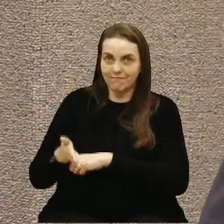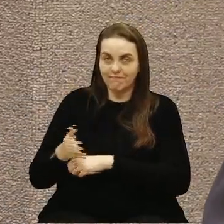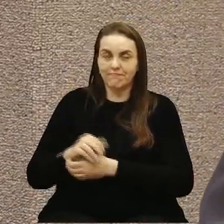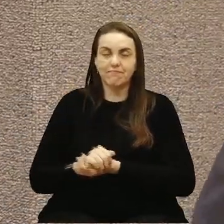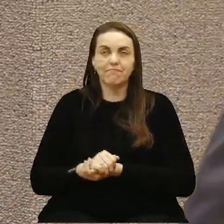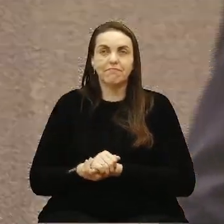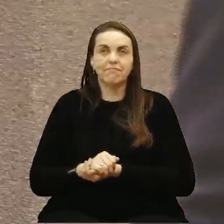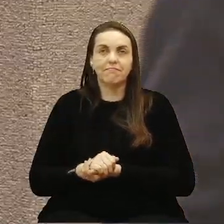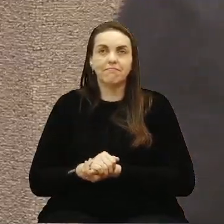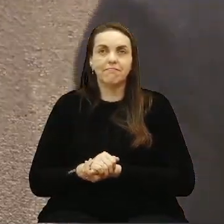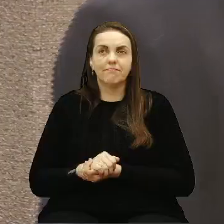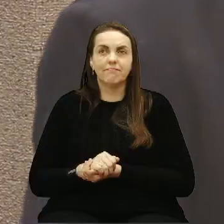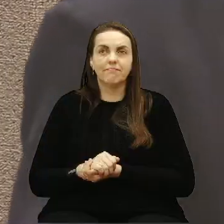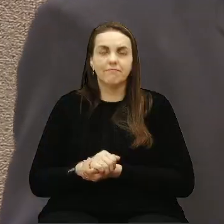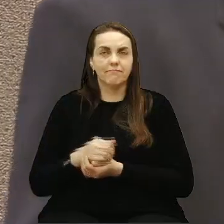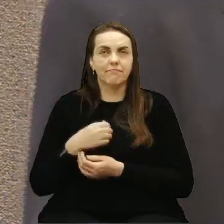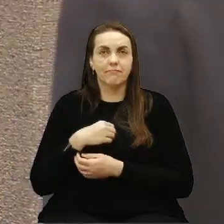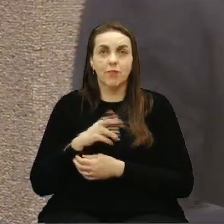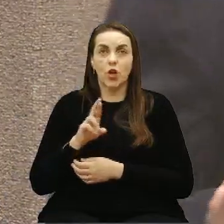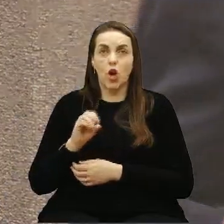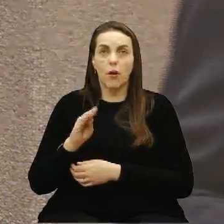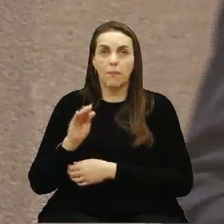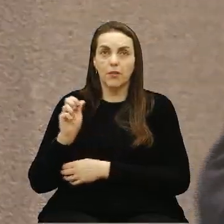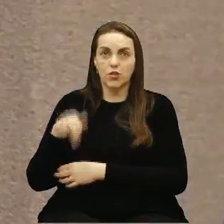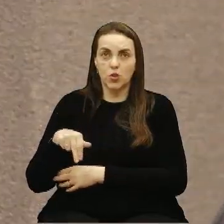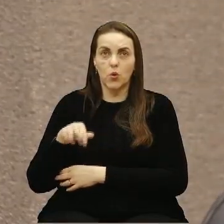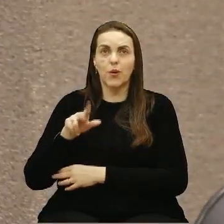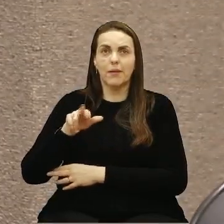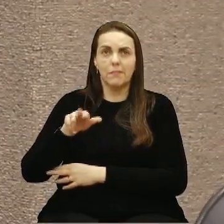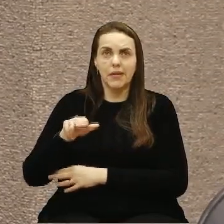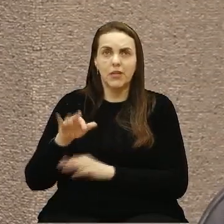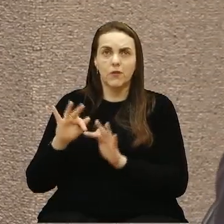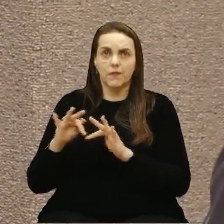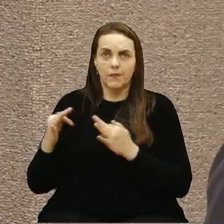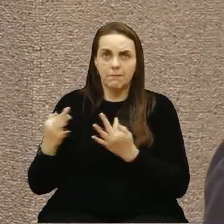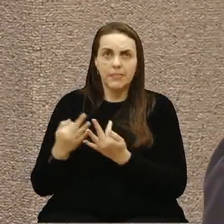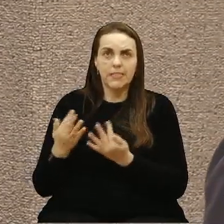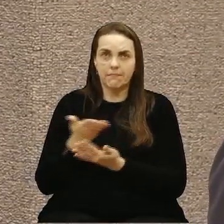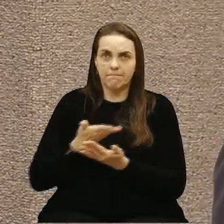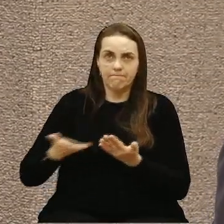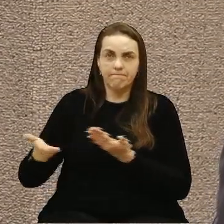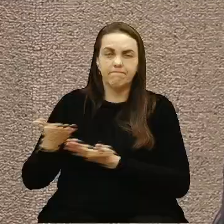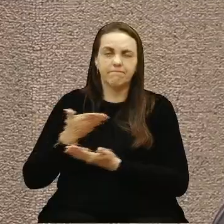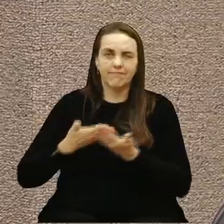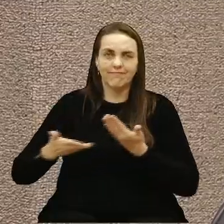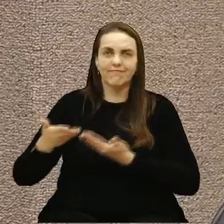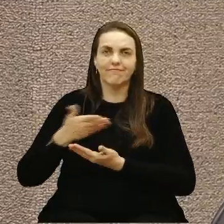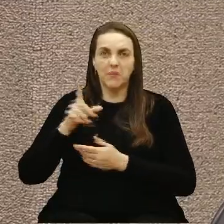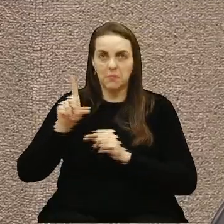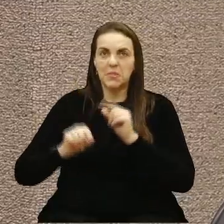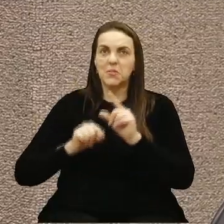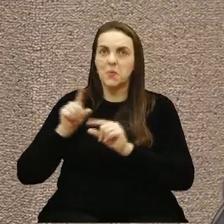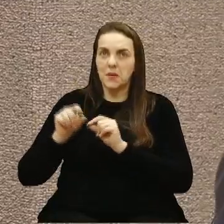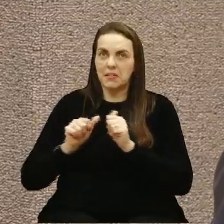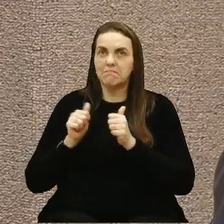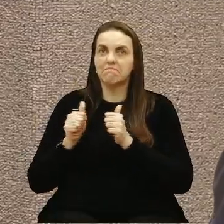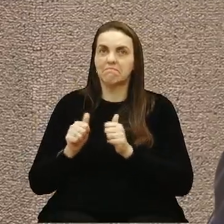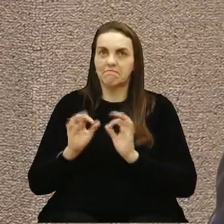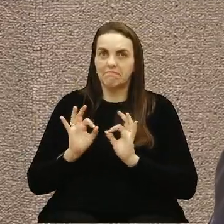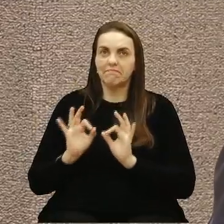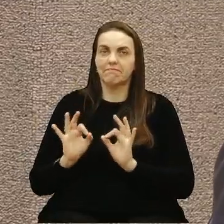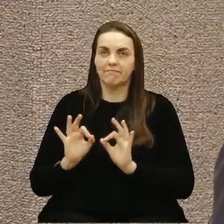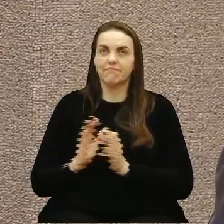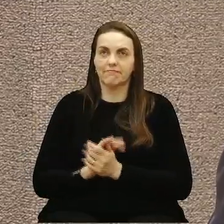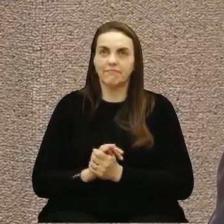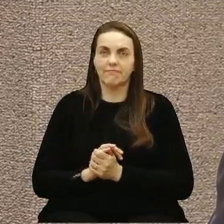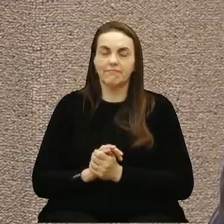próprio Robson Boeira, seu irmão, sua família. Eu acho que foi uma escolha muito